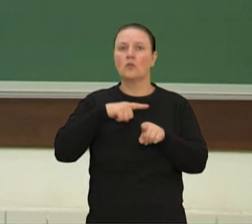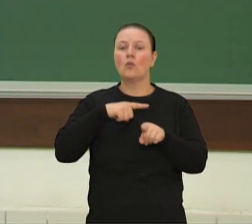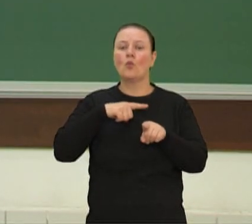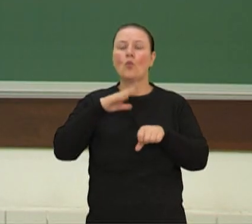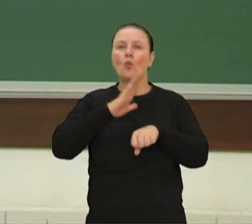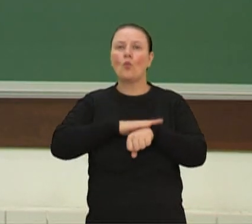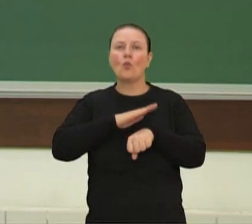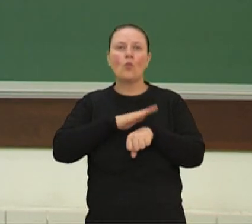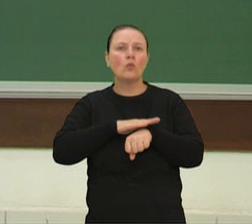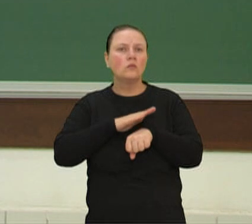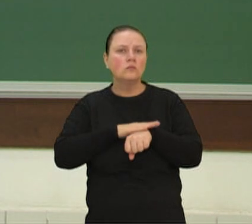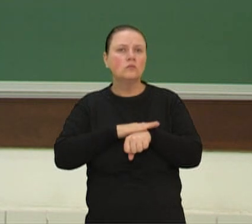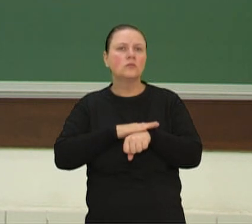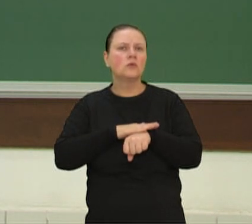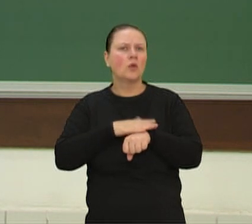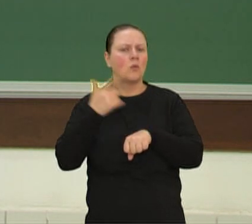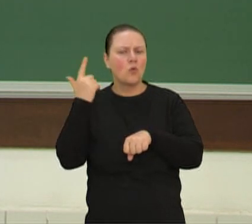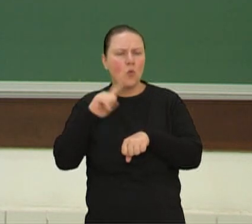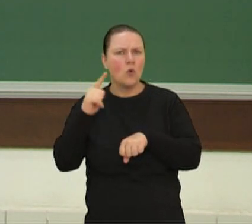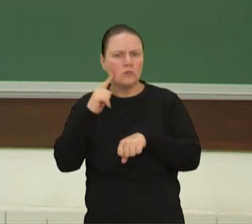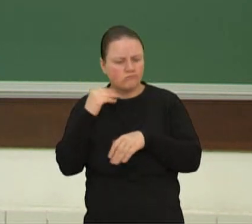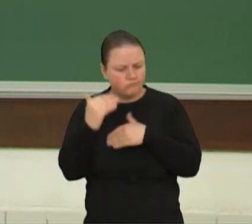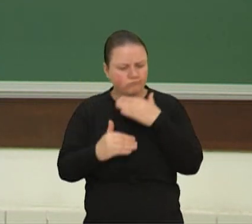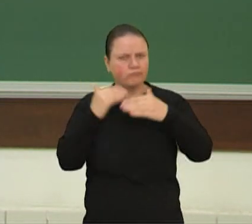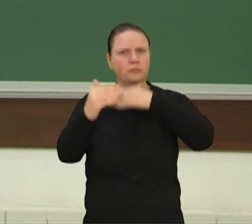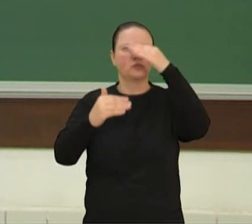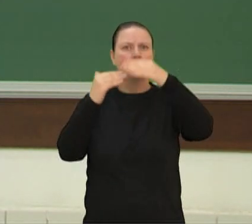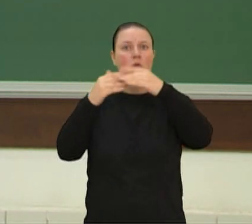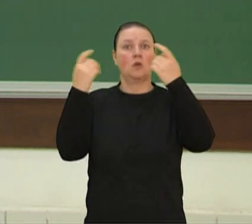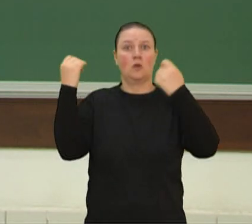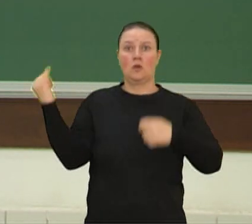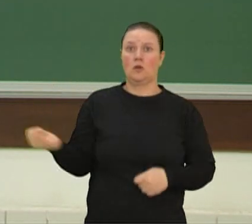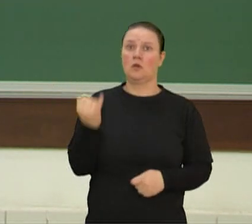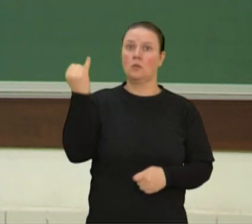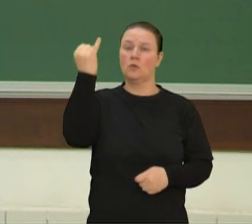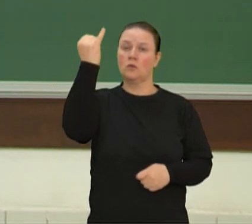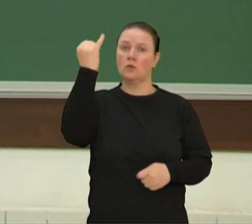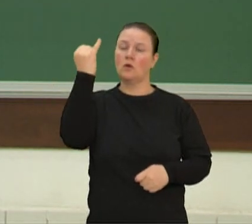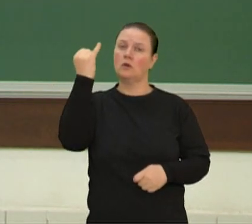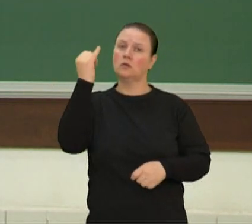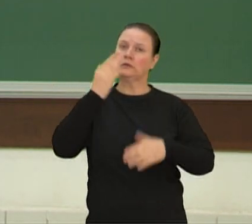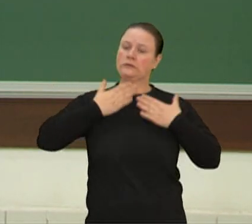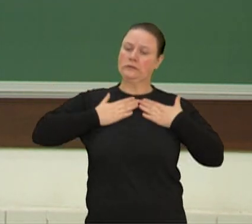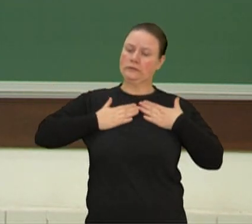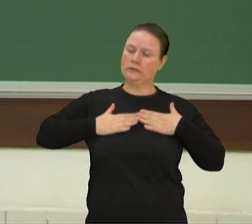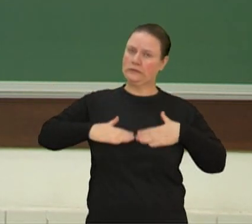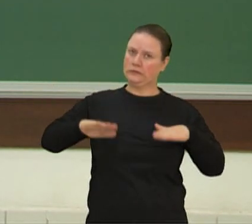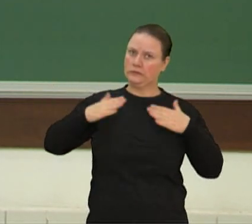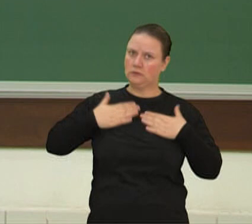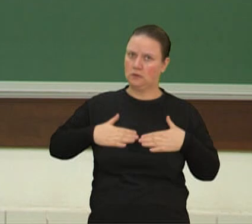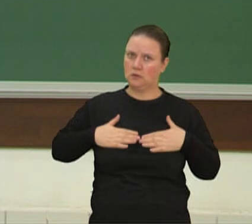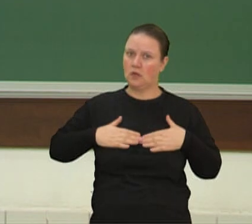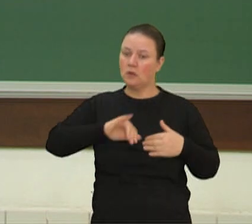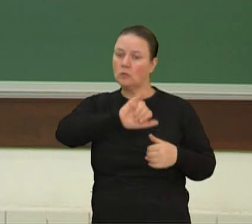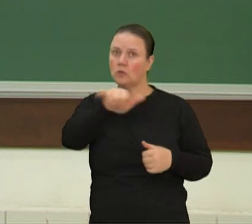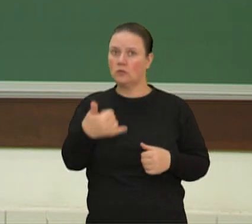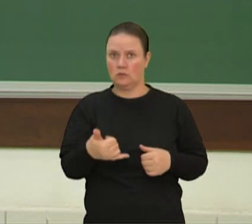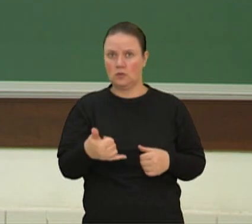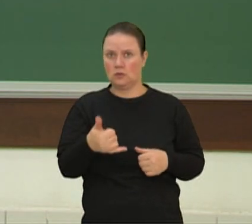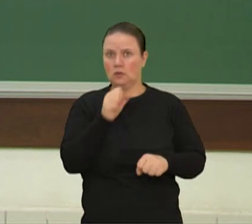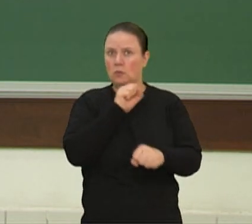você alcance os seus objetivos com o treinamento, é importante o descanso. É importante que você faça e aproveite esse